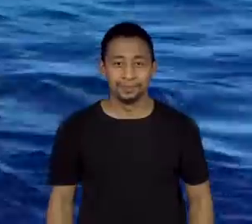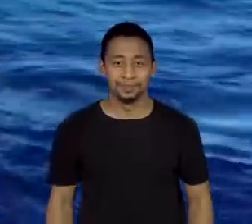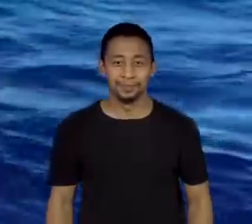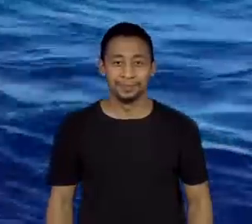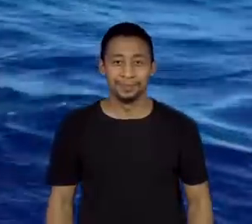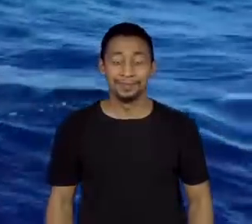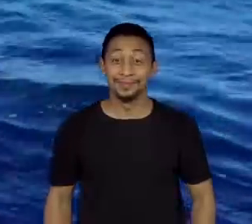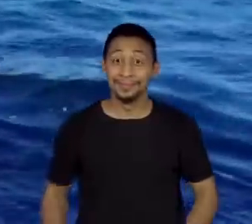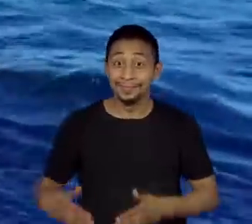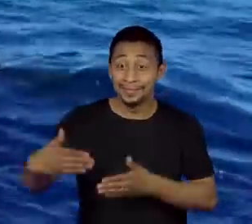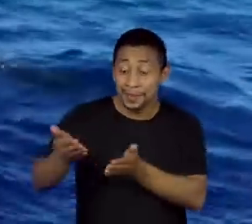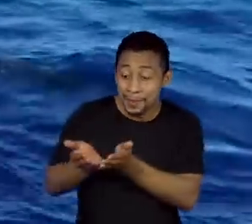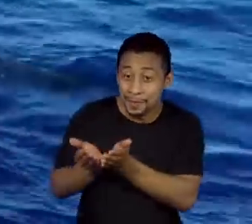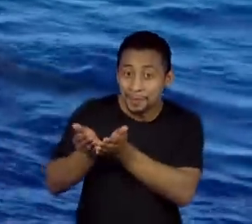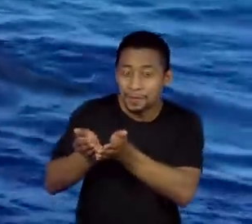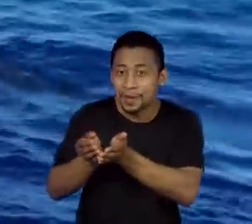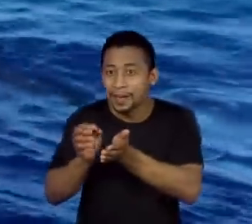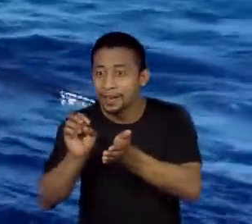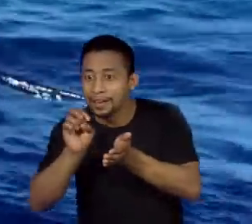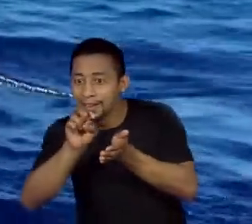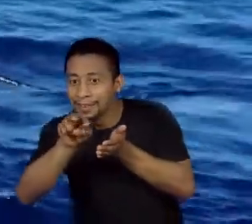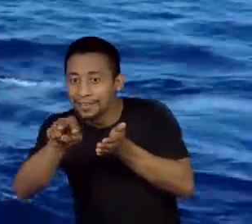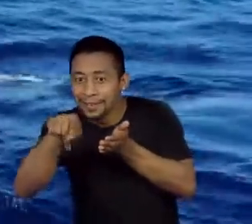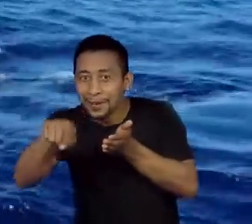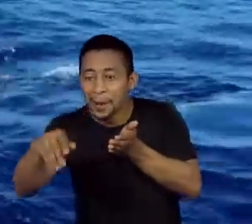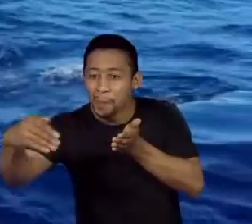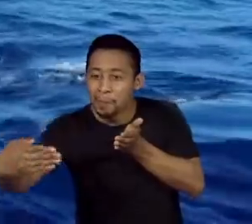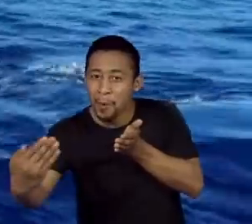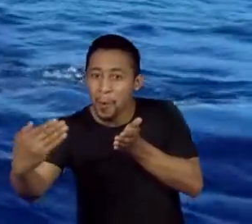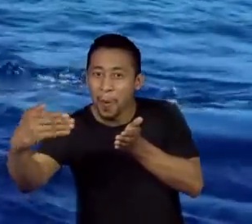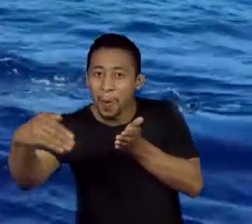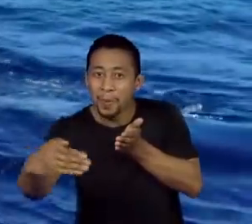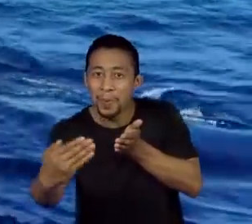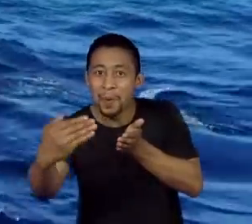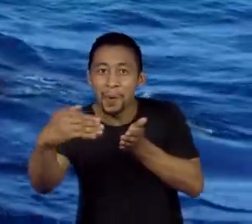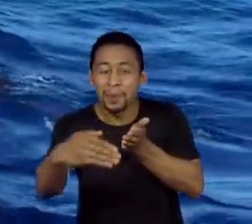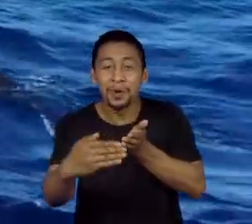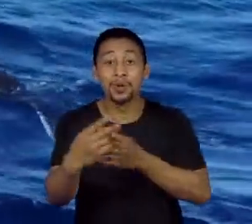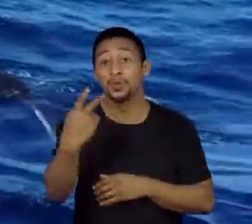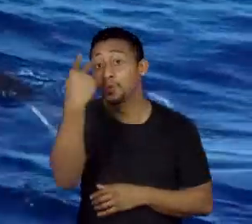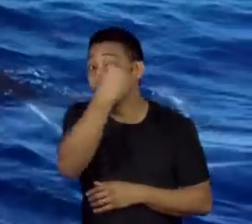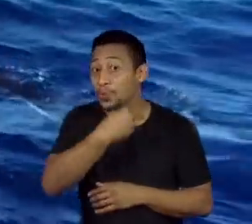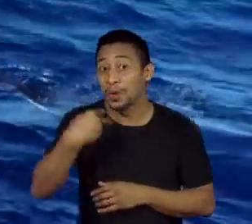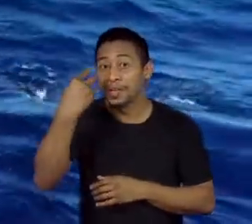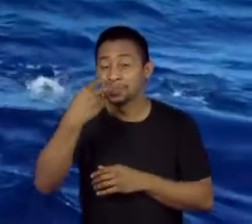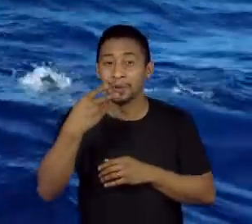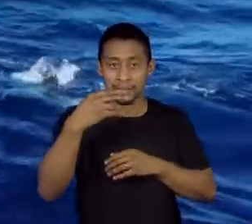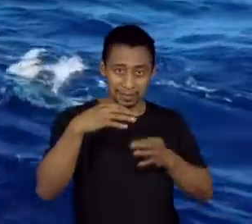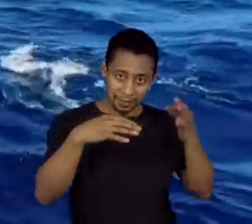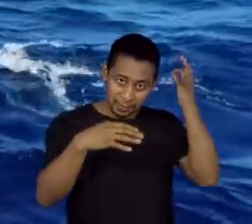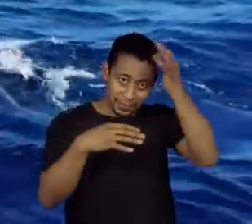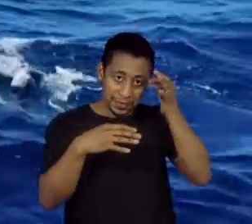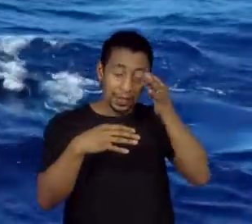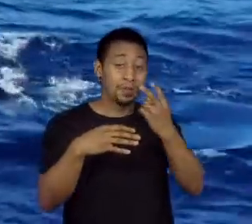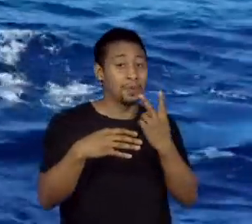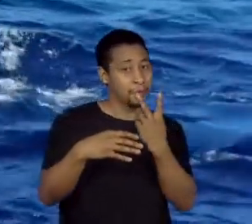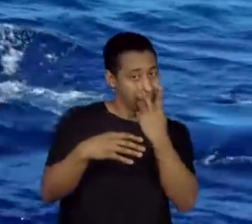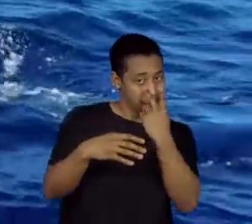E logo avistamos as primeiras baleias, a menos de 2 horas de barco da capital Vitória.